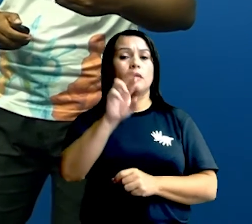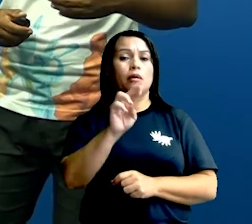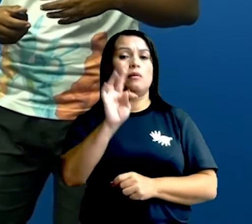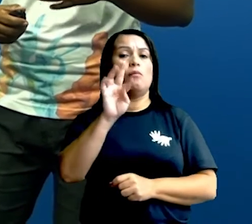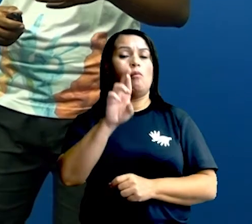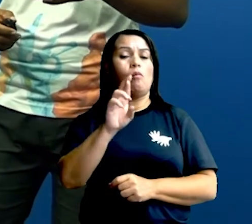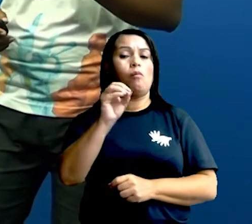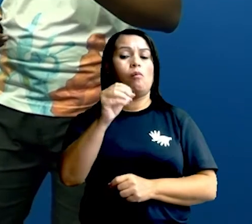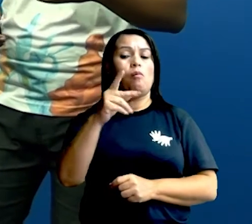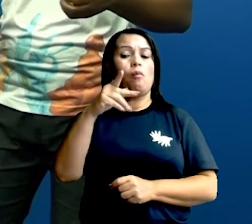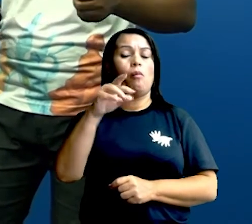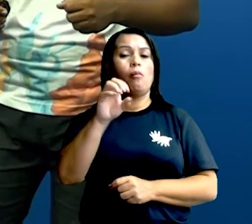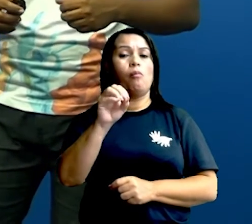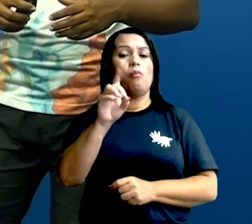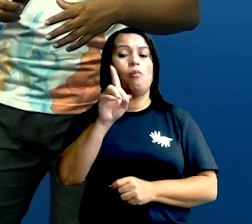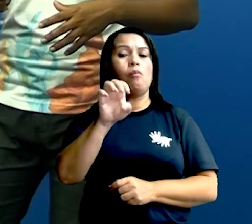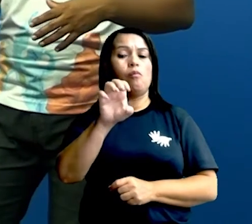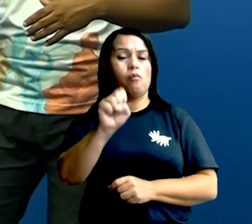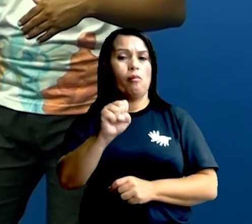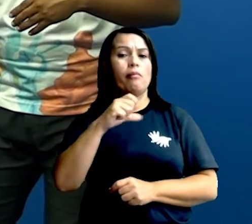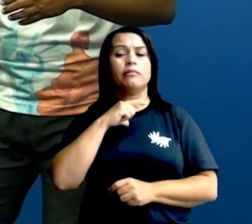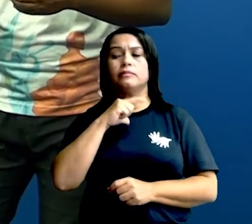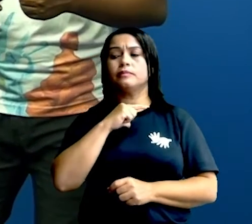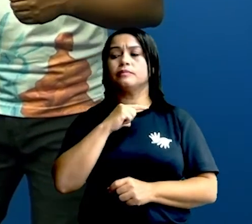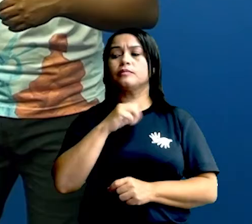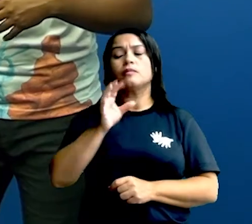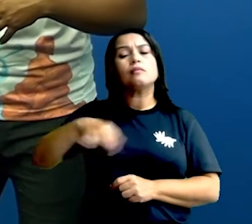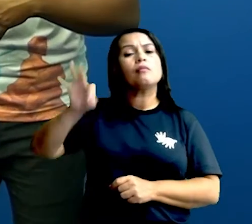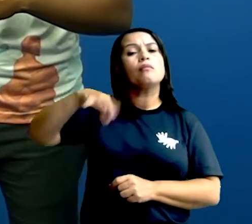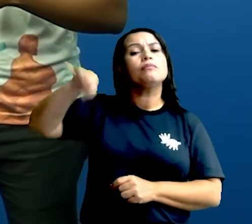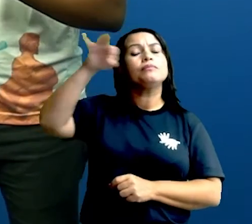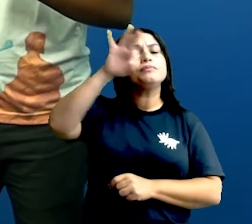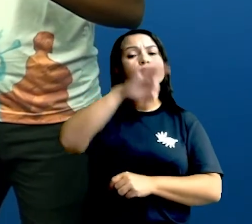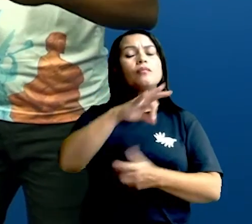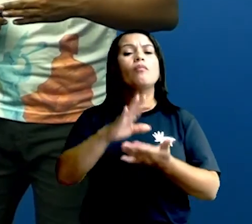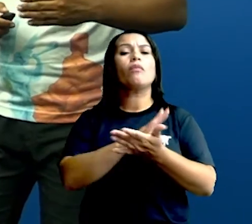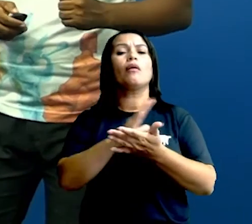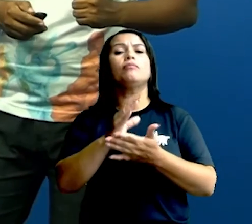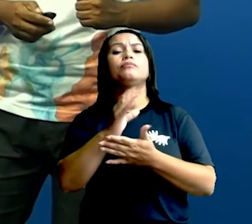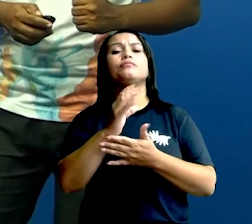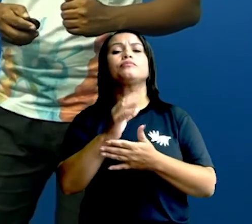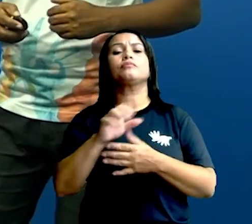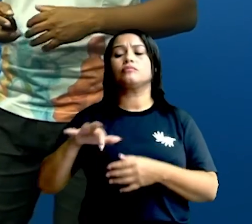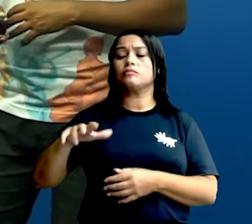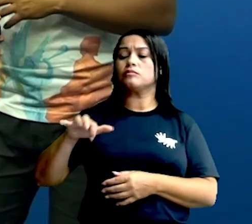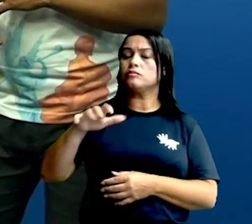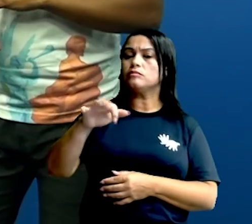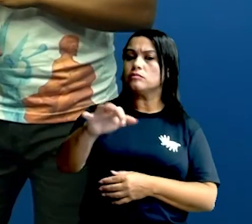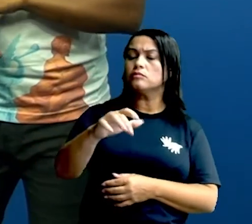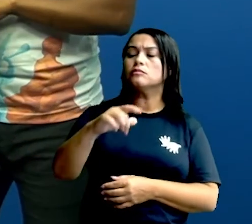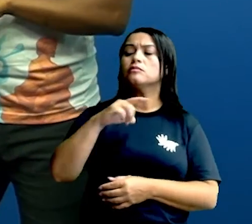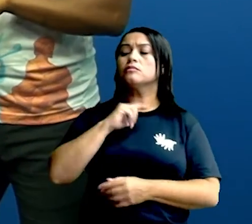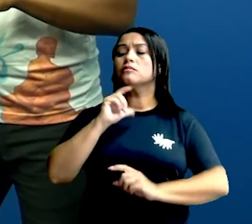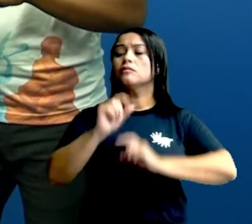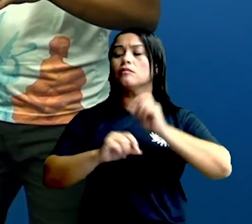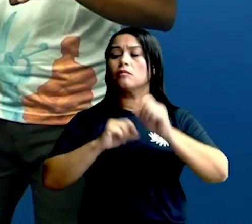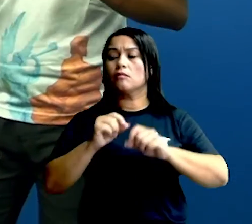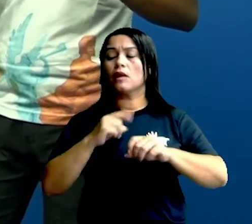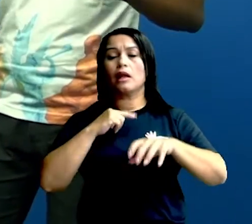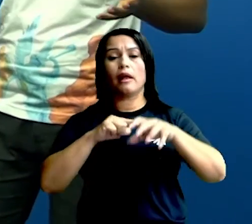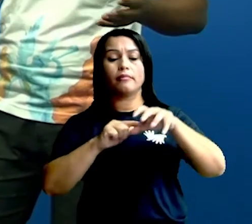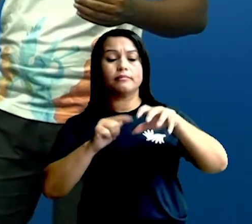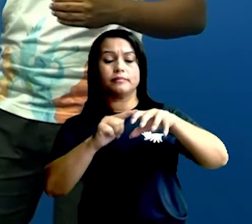artrópodes, sobre os bichinhos com patas, os insetos, os crustáceos, os aracnídeos, que possuem